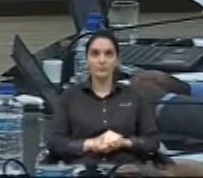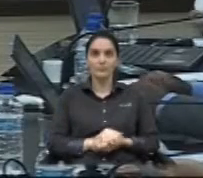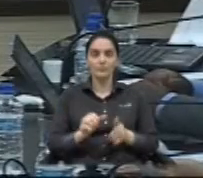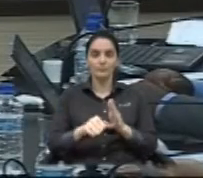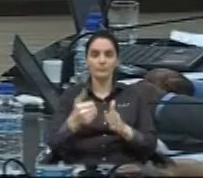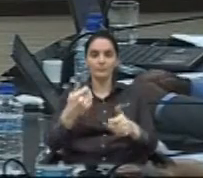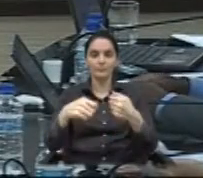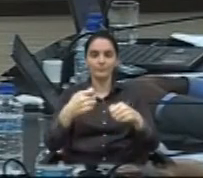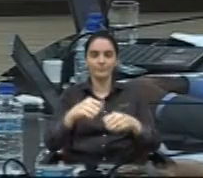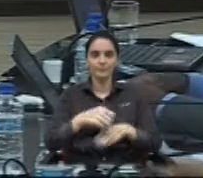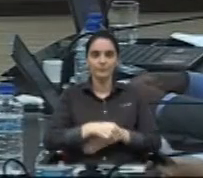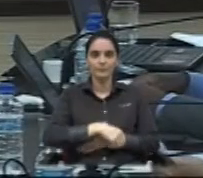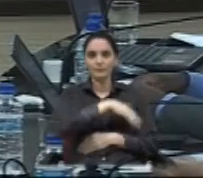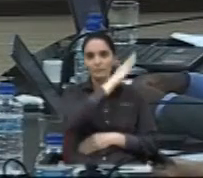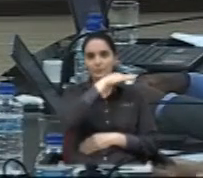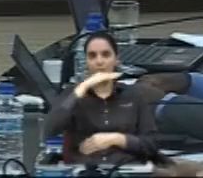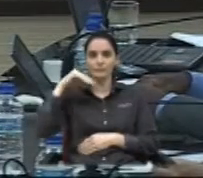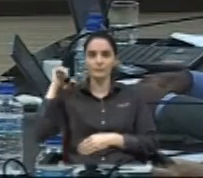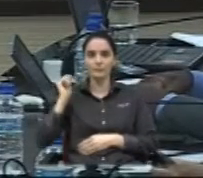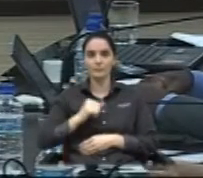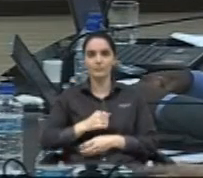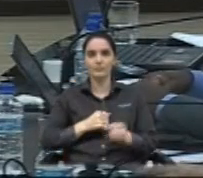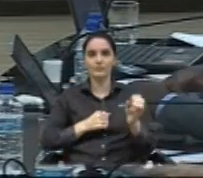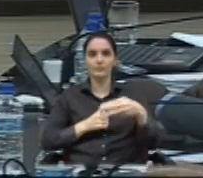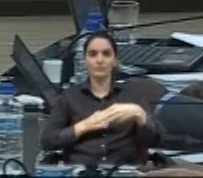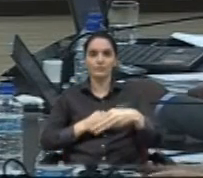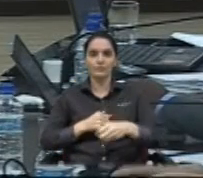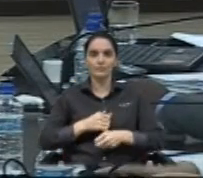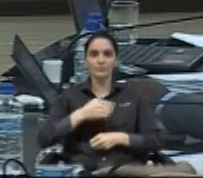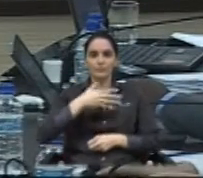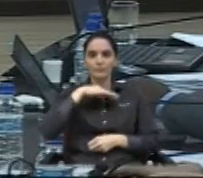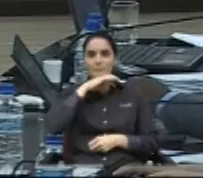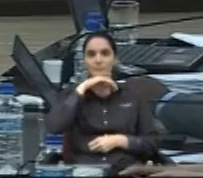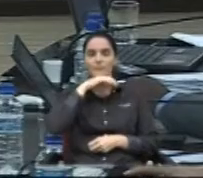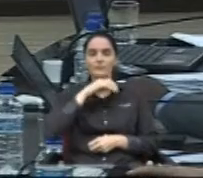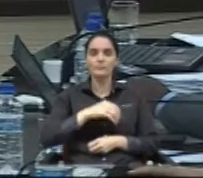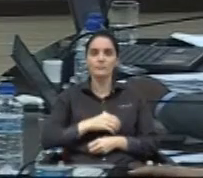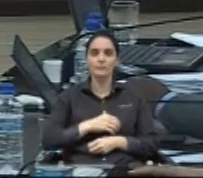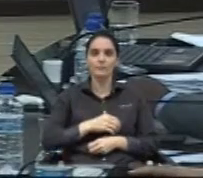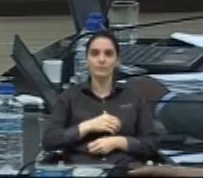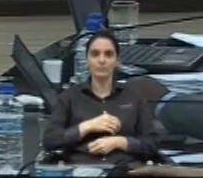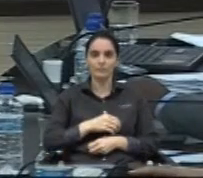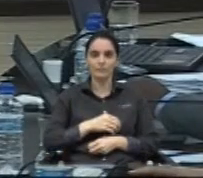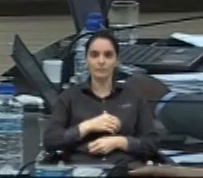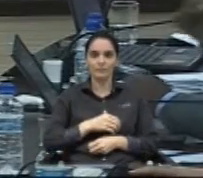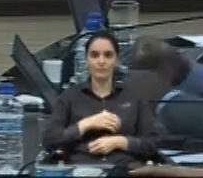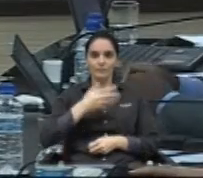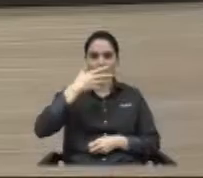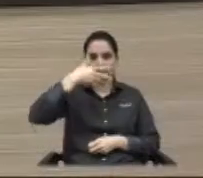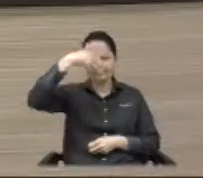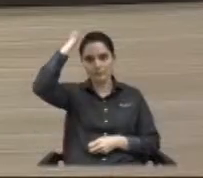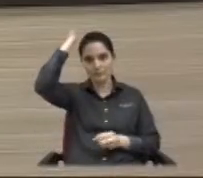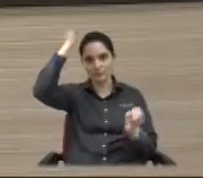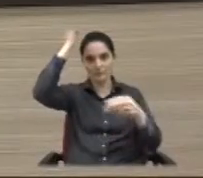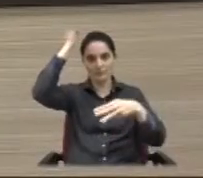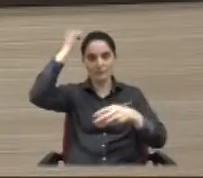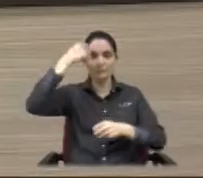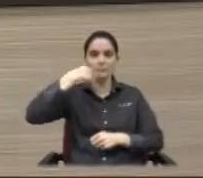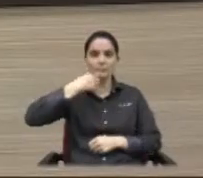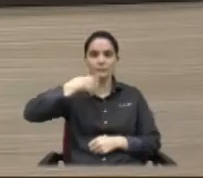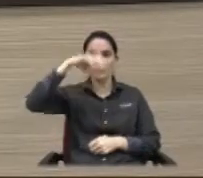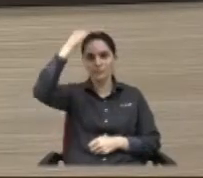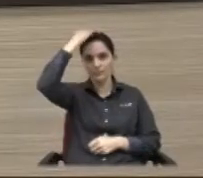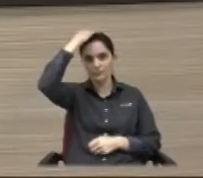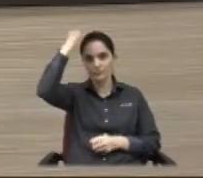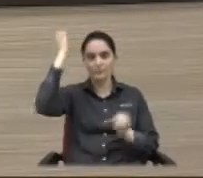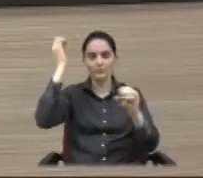primeiro secretário. Vereador Aloysio Maria de Andrade. Sim. André Henrique da Silva. Toninho Franco. Sim.